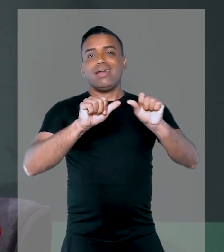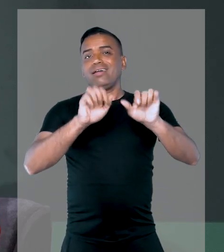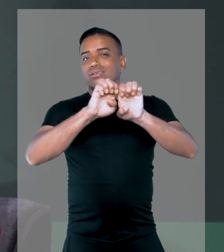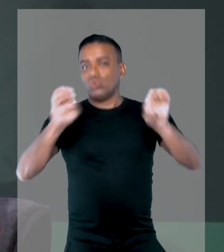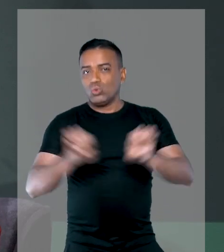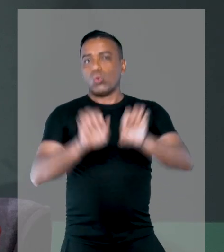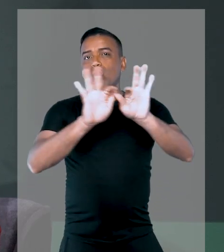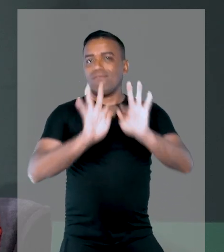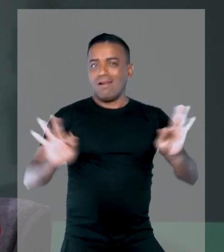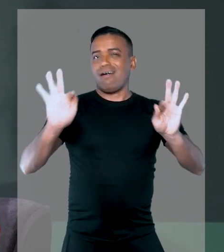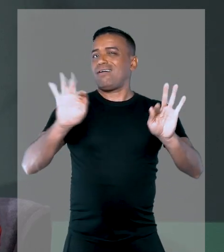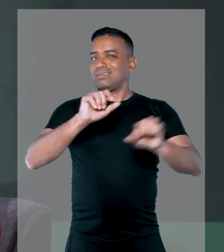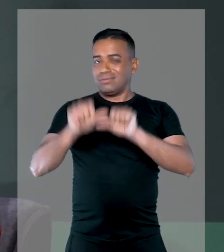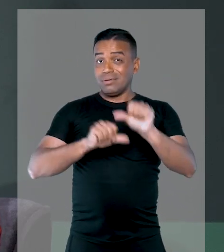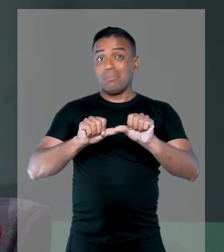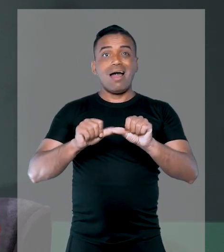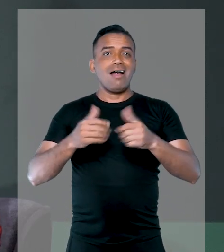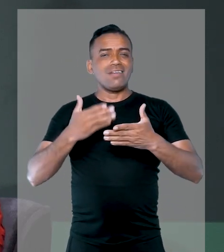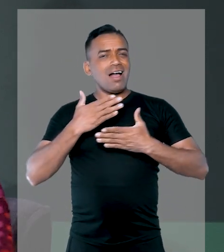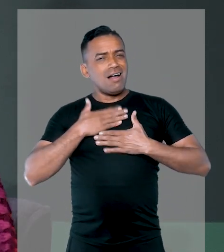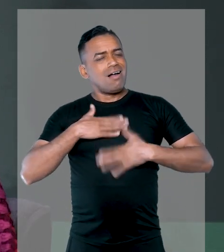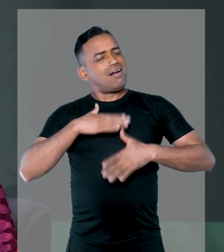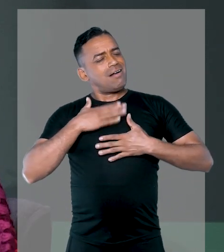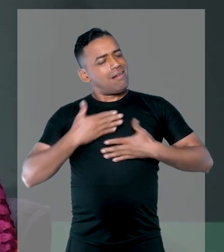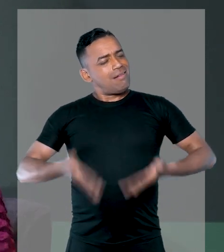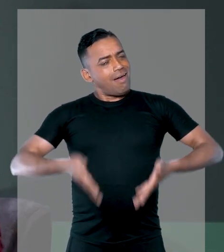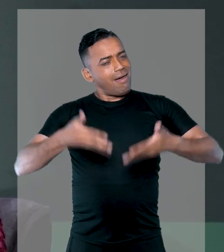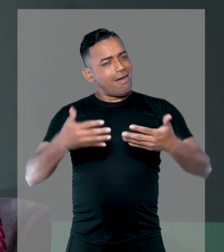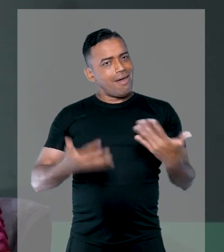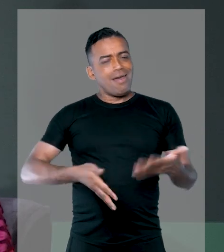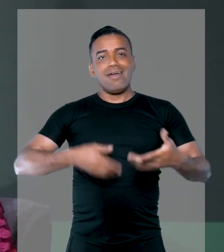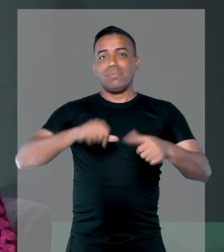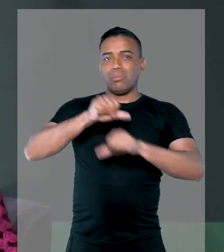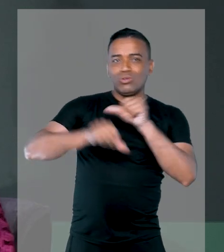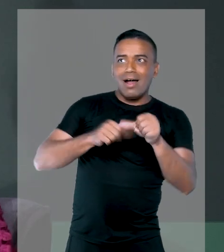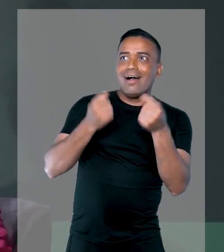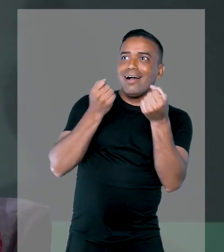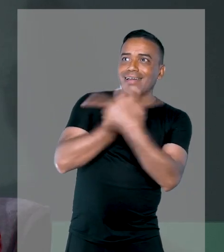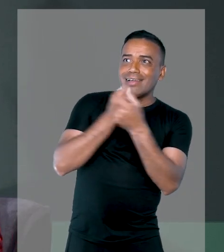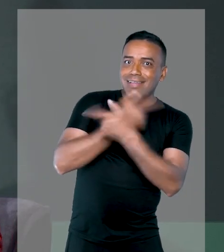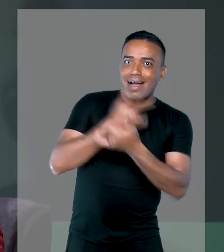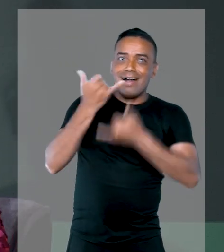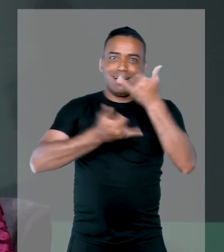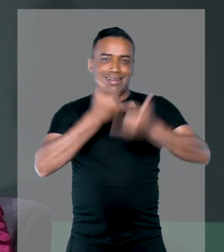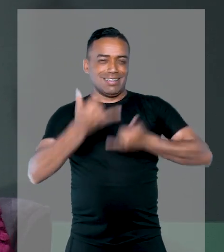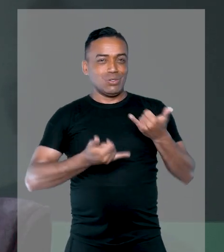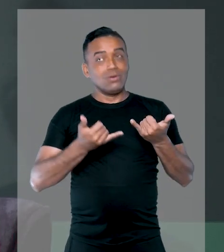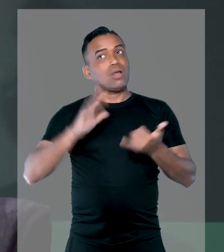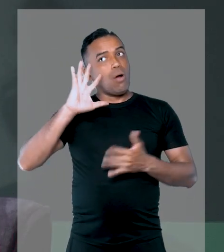outros termos, para poder aliviar, para poder dar uma ludicidade, ou às vezes eu contei algumas